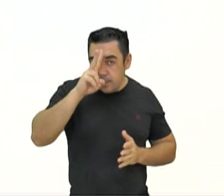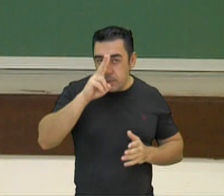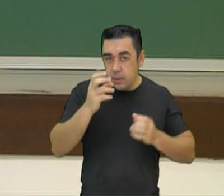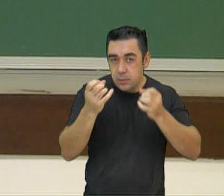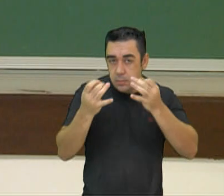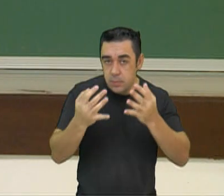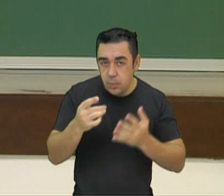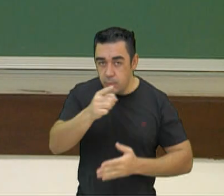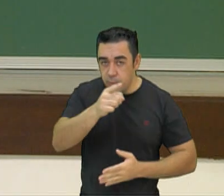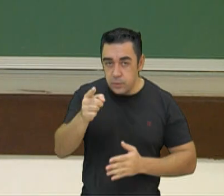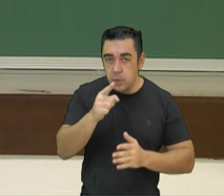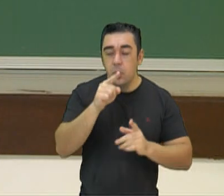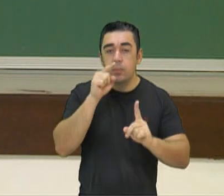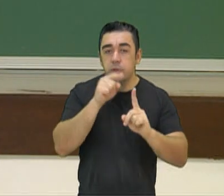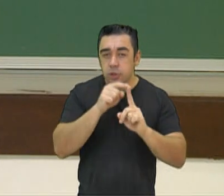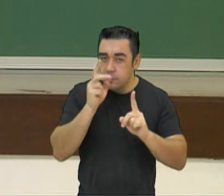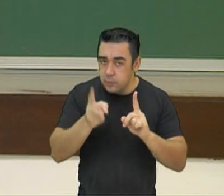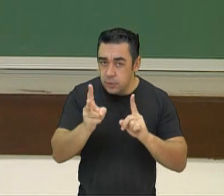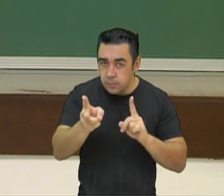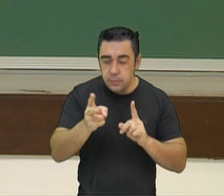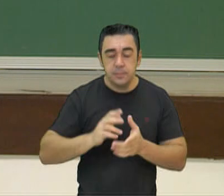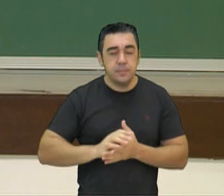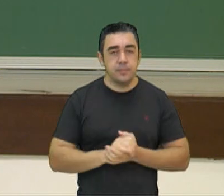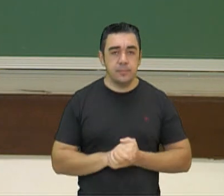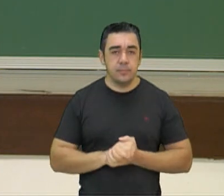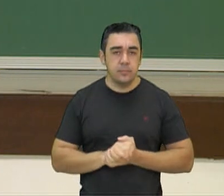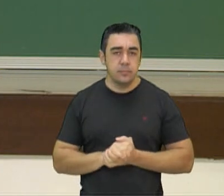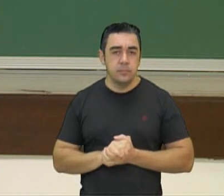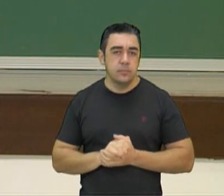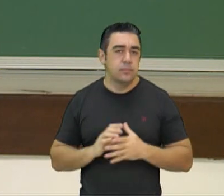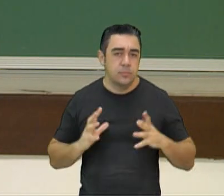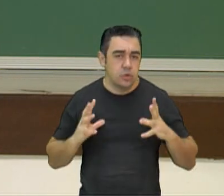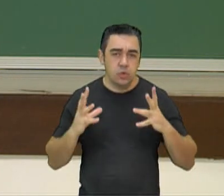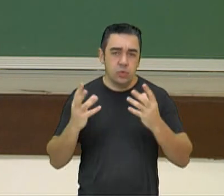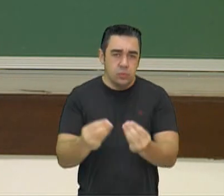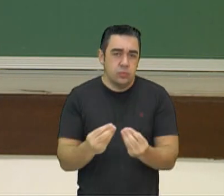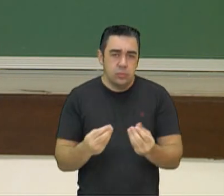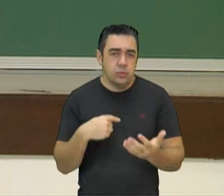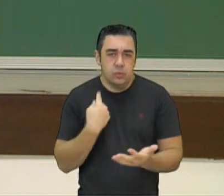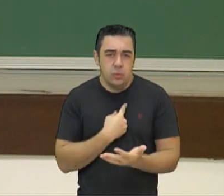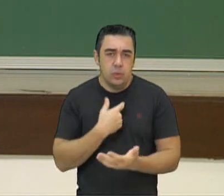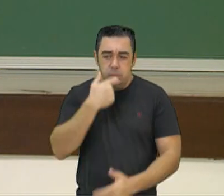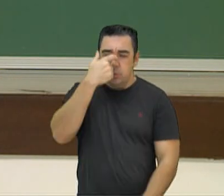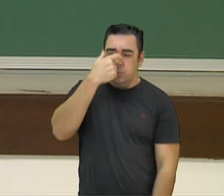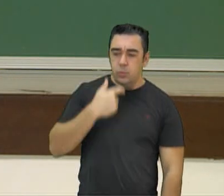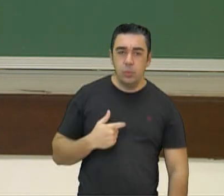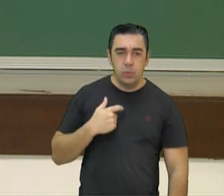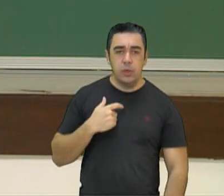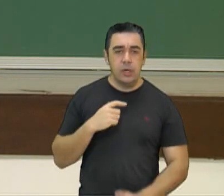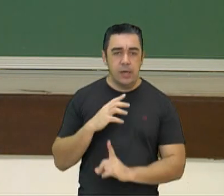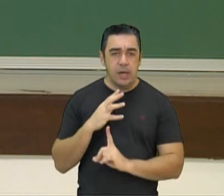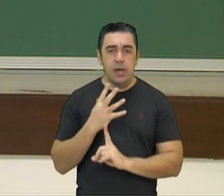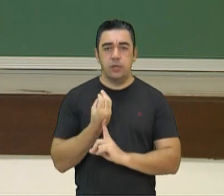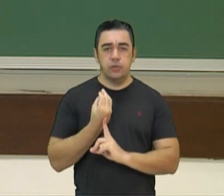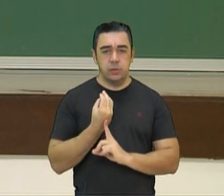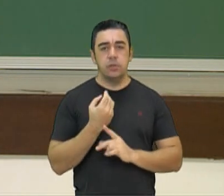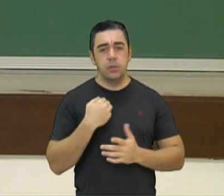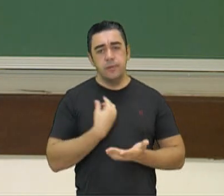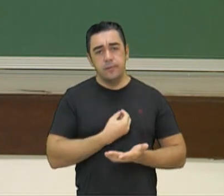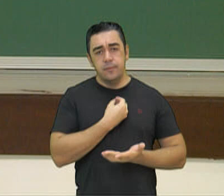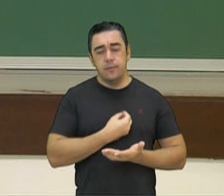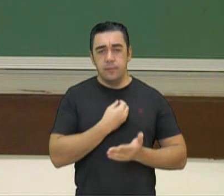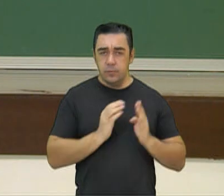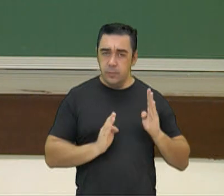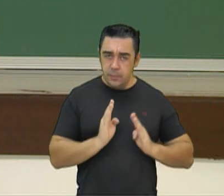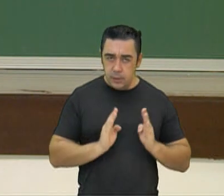mesmo objetivo. Assim como todos nós, os artistas são pessoas que viveram o seu tempo histórico.